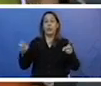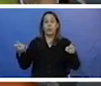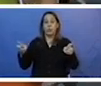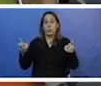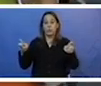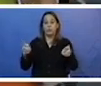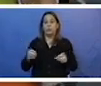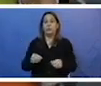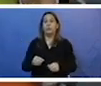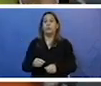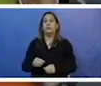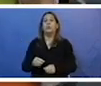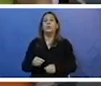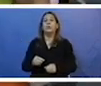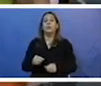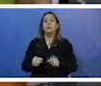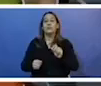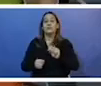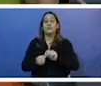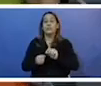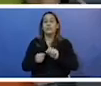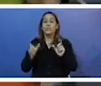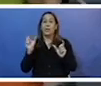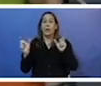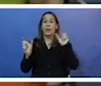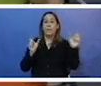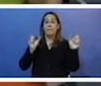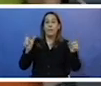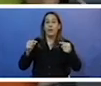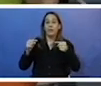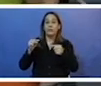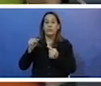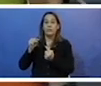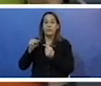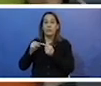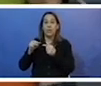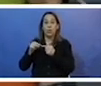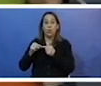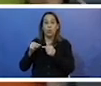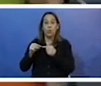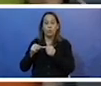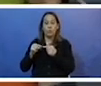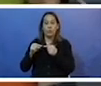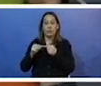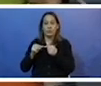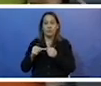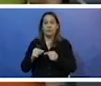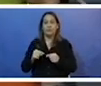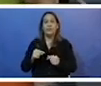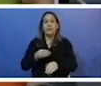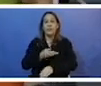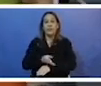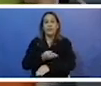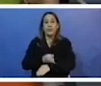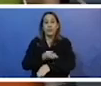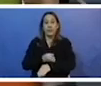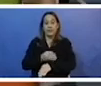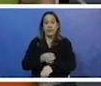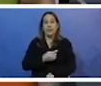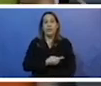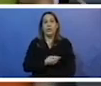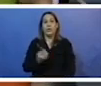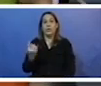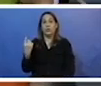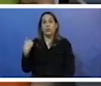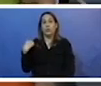que nós vamos para as rimas, né? Estamos estudando poemas já há 2 semanas e treinando a nossa habilidade